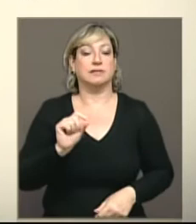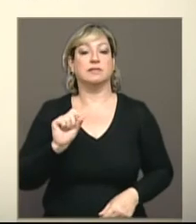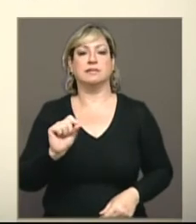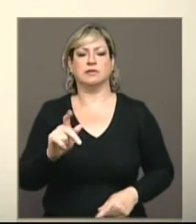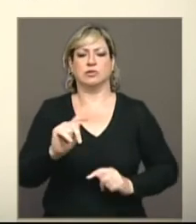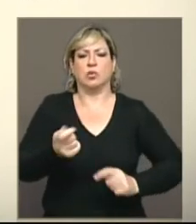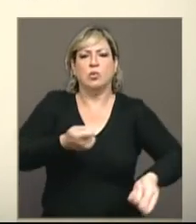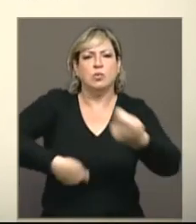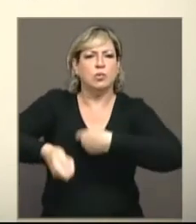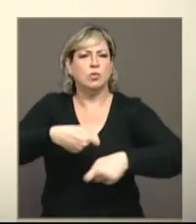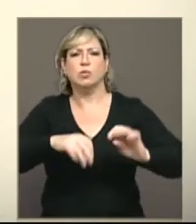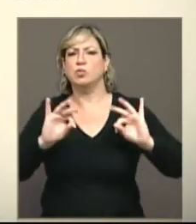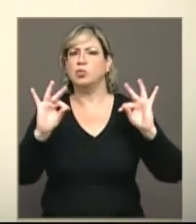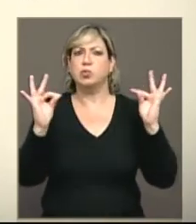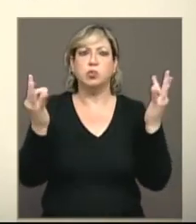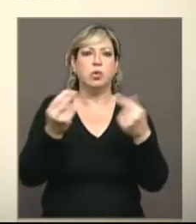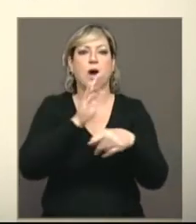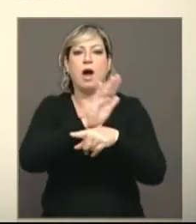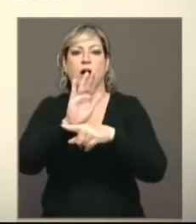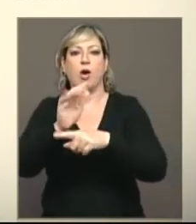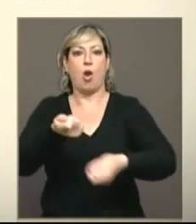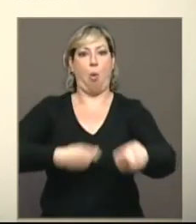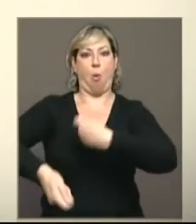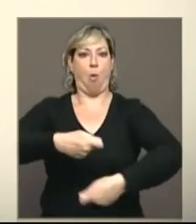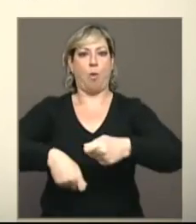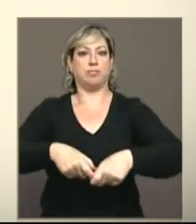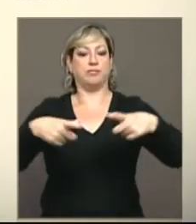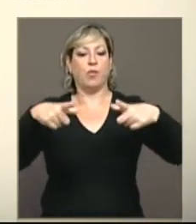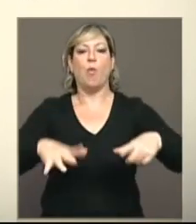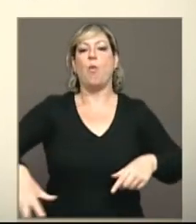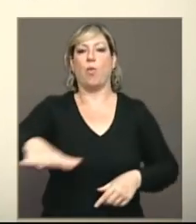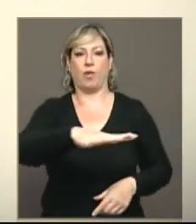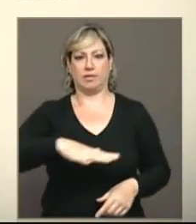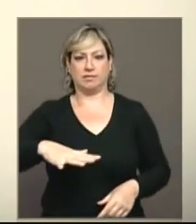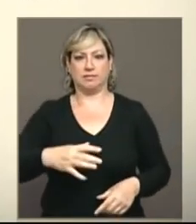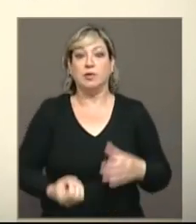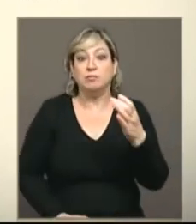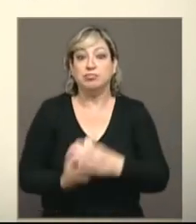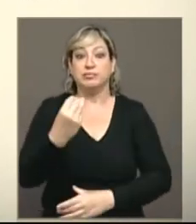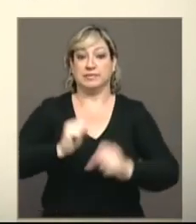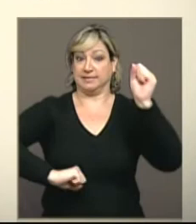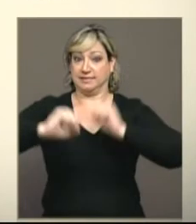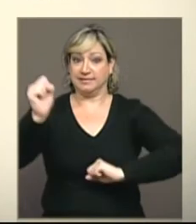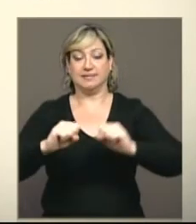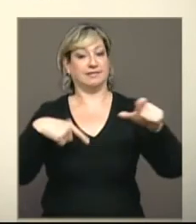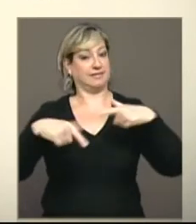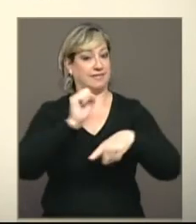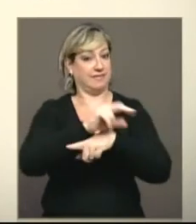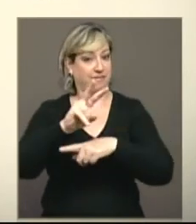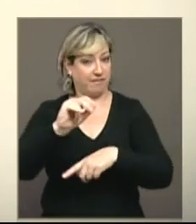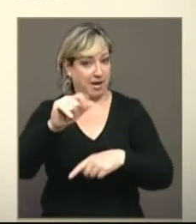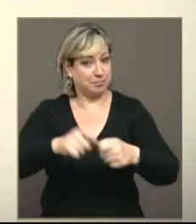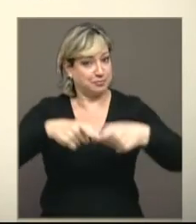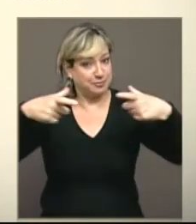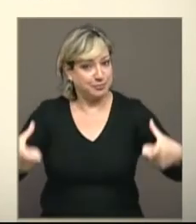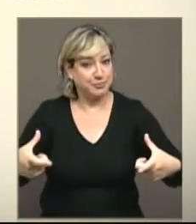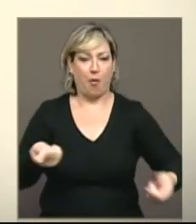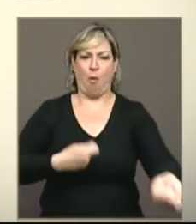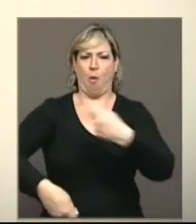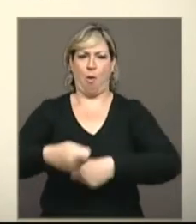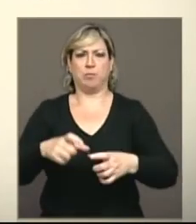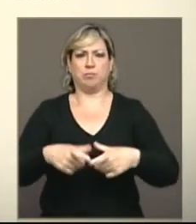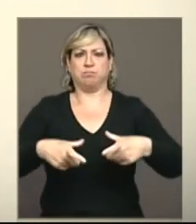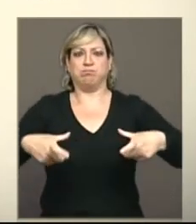economia toda se movimenta naquela região indústrias se instalam empregos São criados o comércio